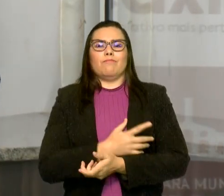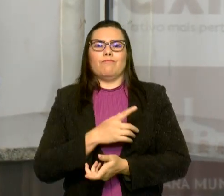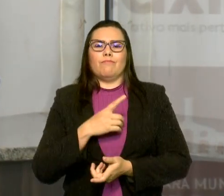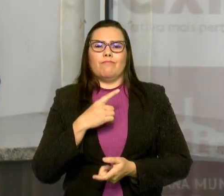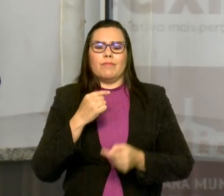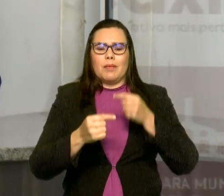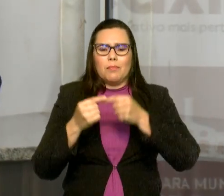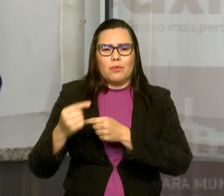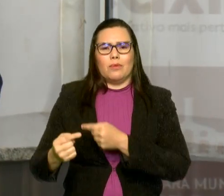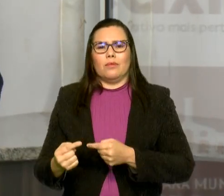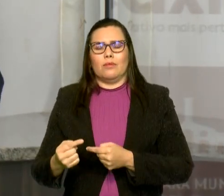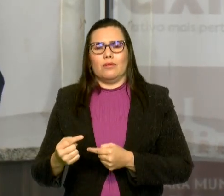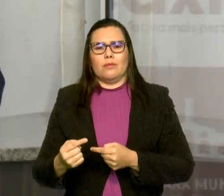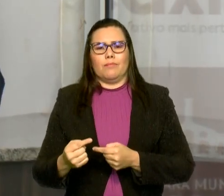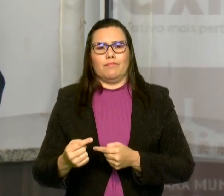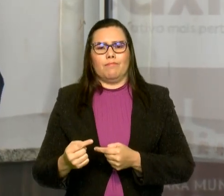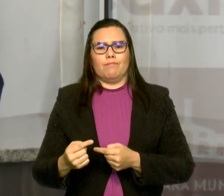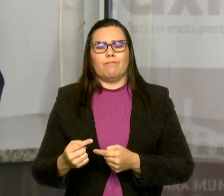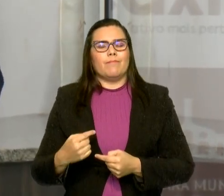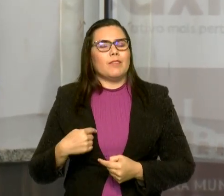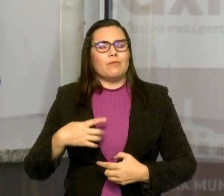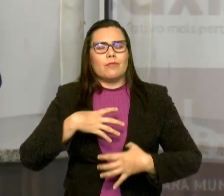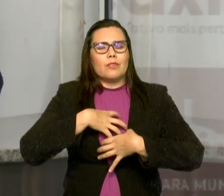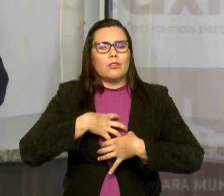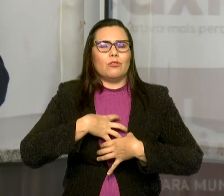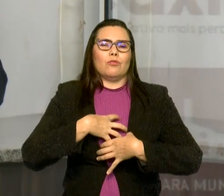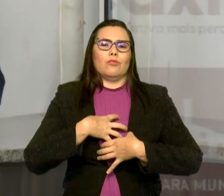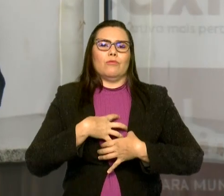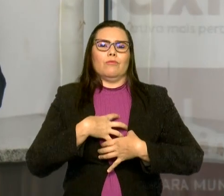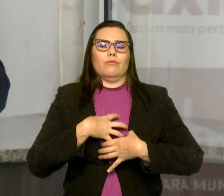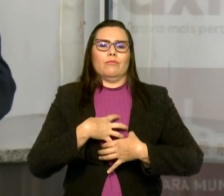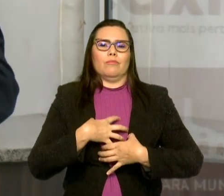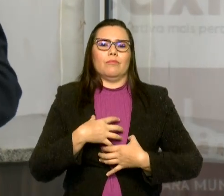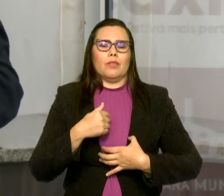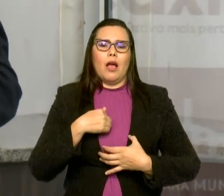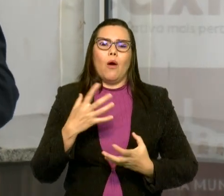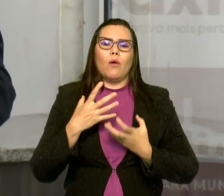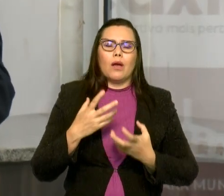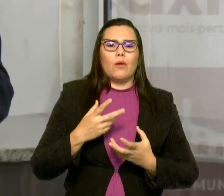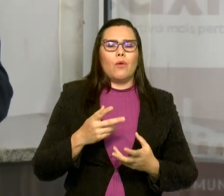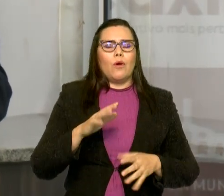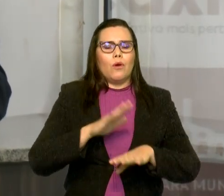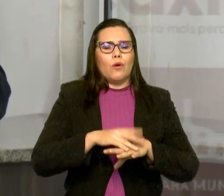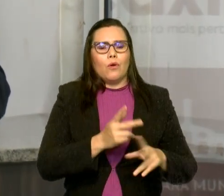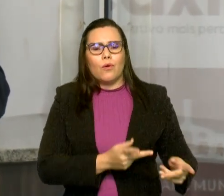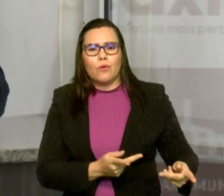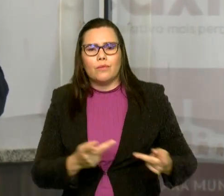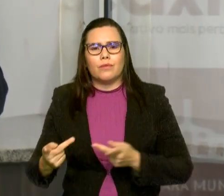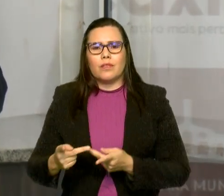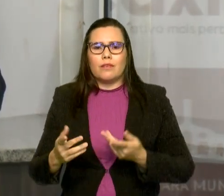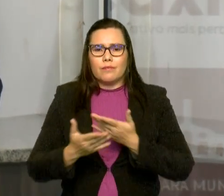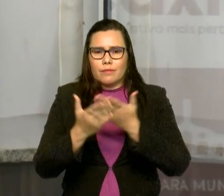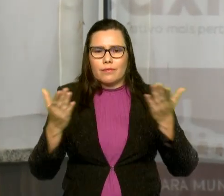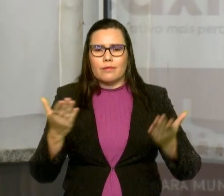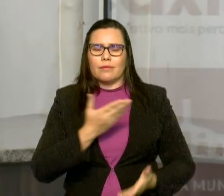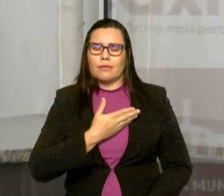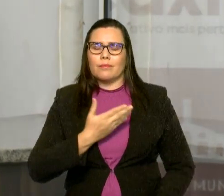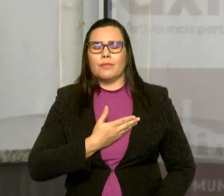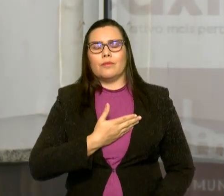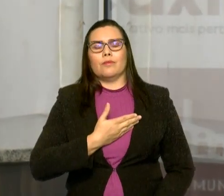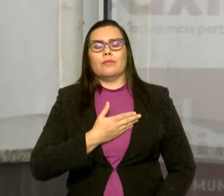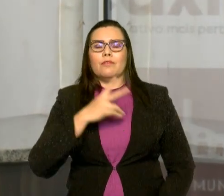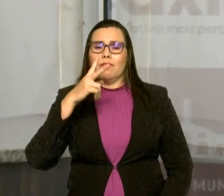um convite aos colegas deputados municipais de Caxias, aos